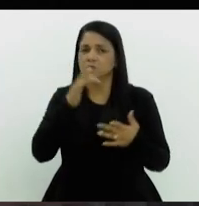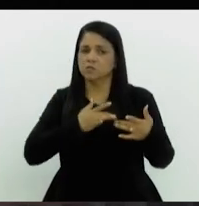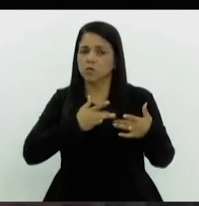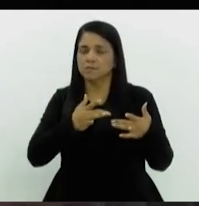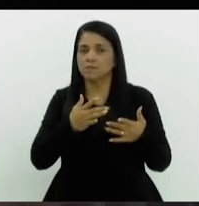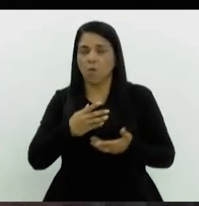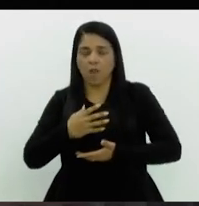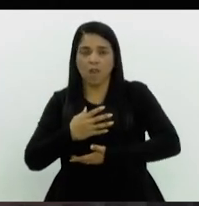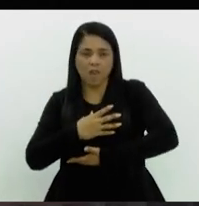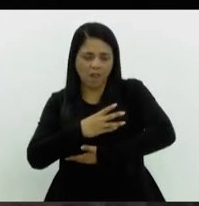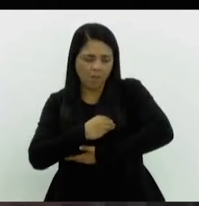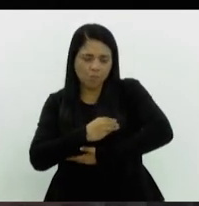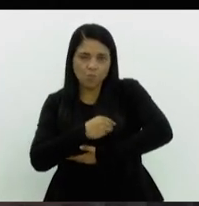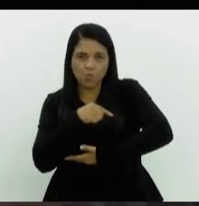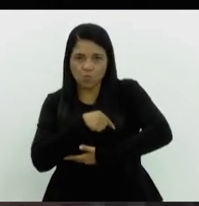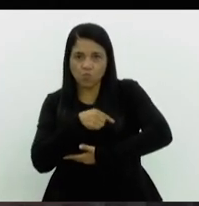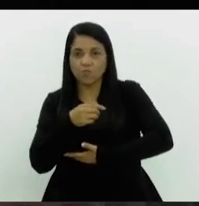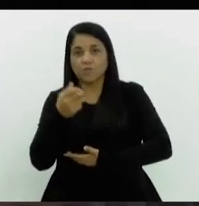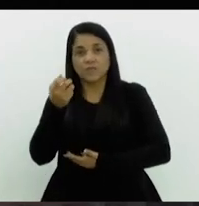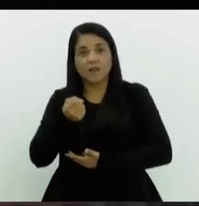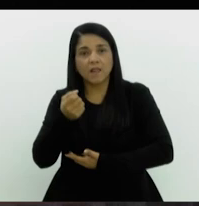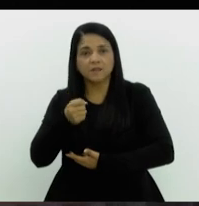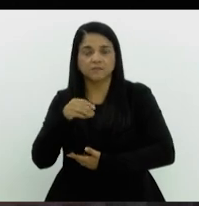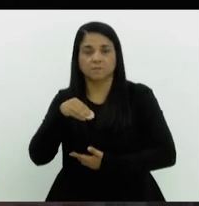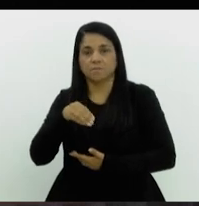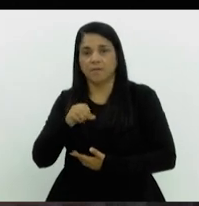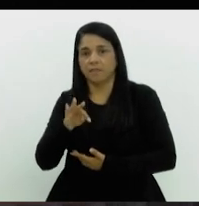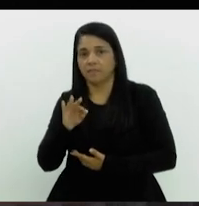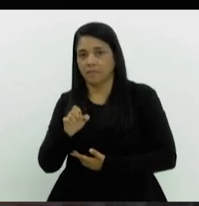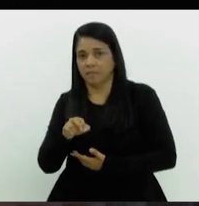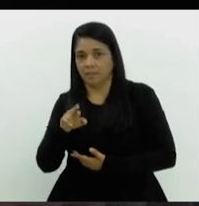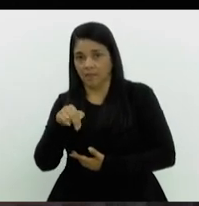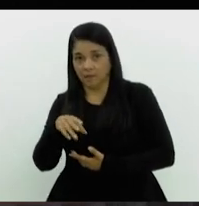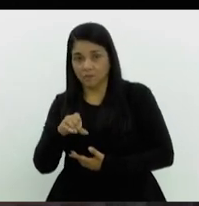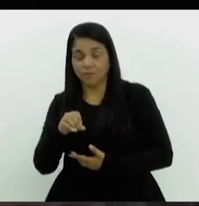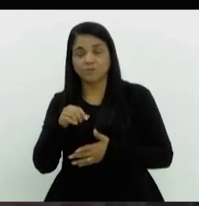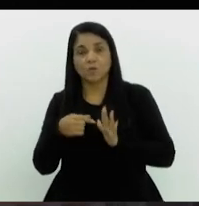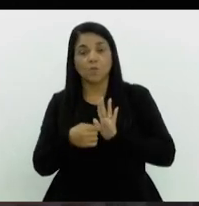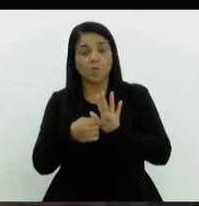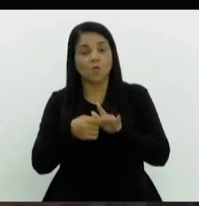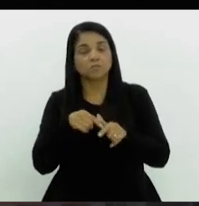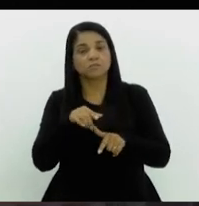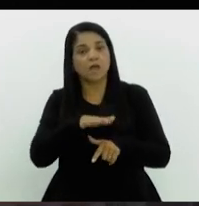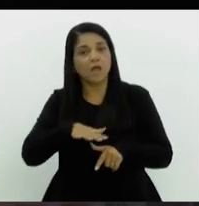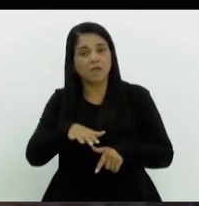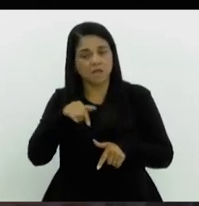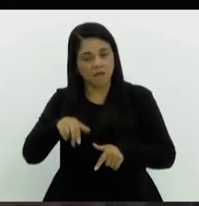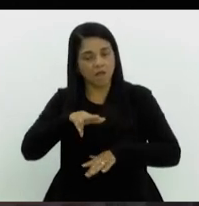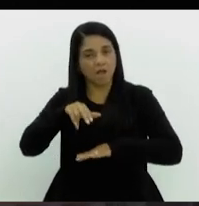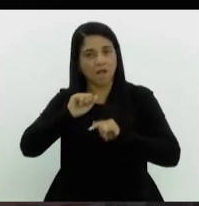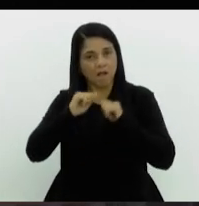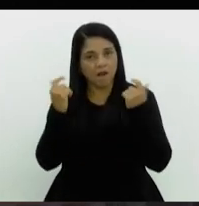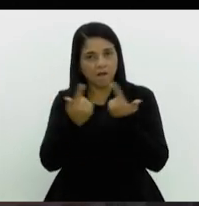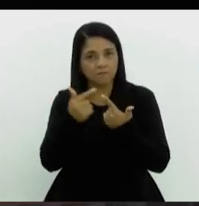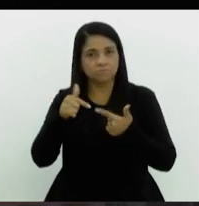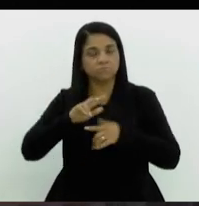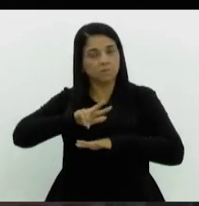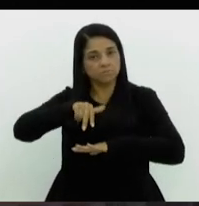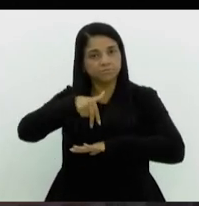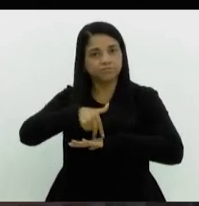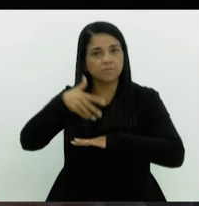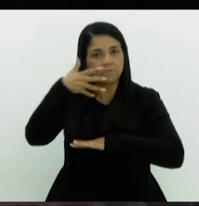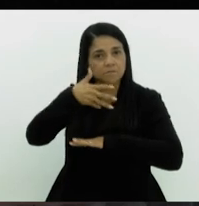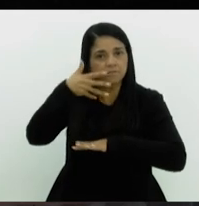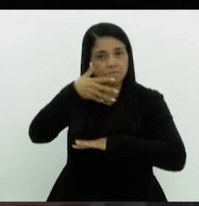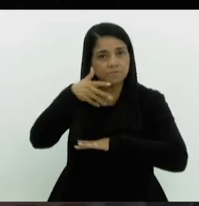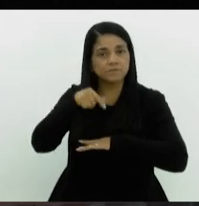leite materno, mas que eu não sabia, e aí trago, uso essa, esse local aqui, alerja essa tribuna para falar, que a